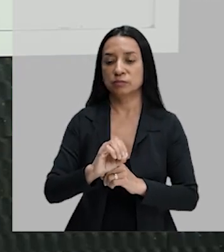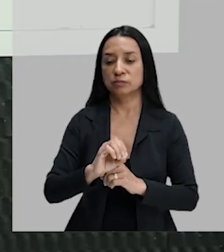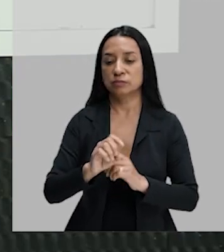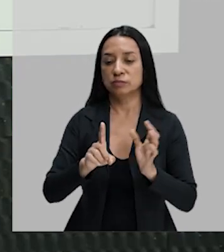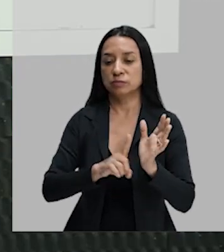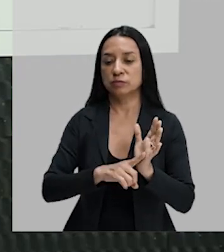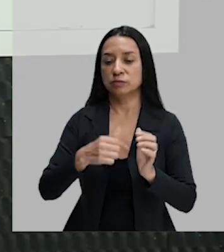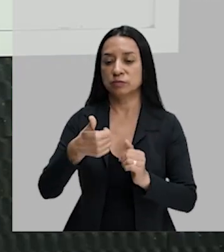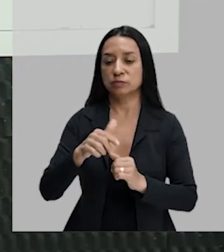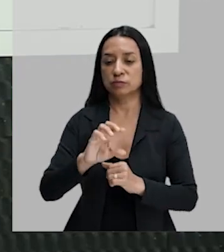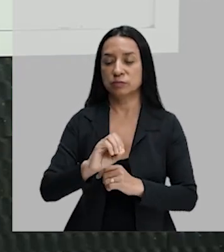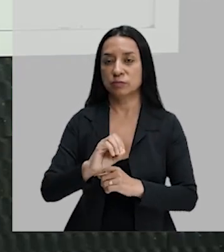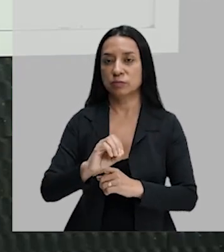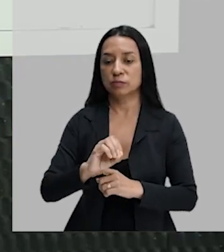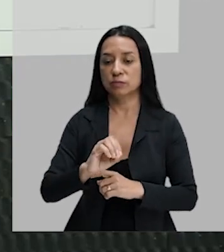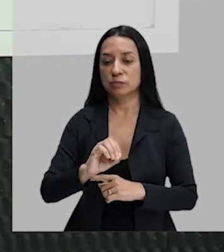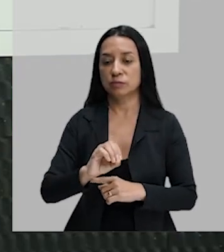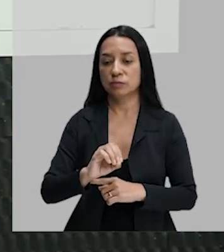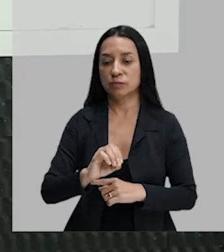menos 20